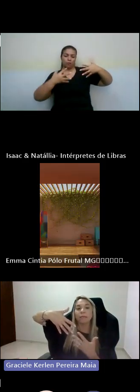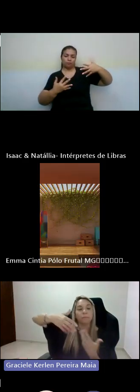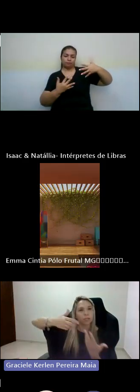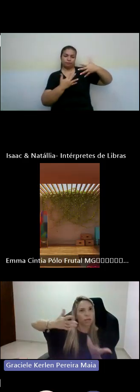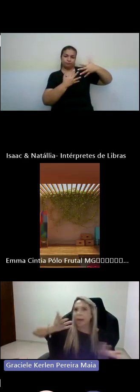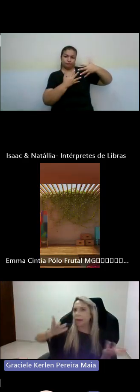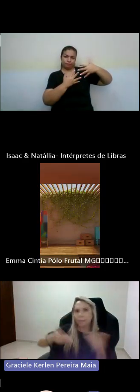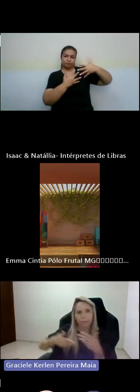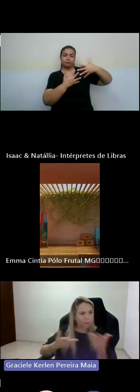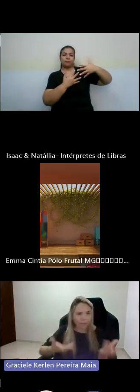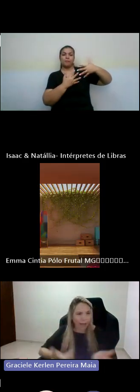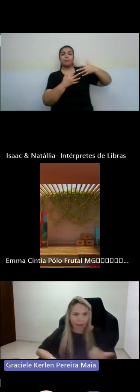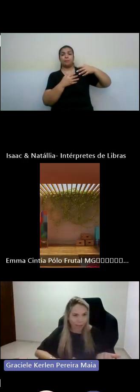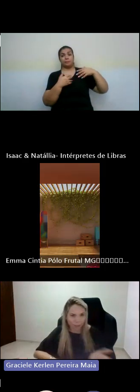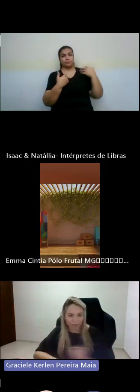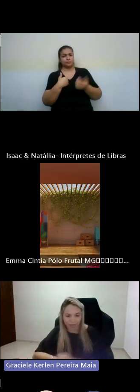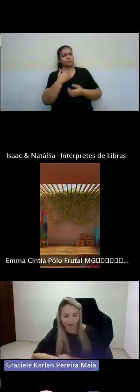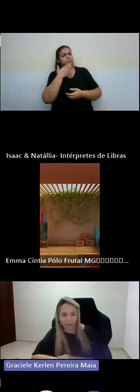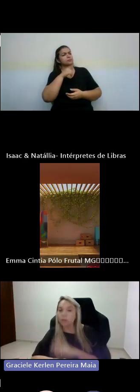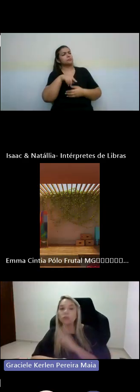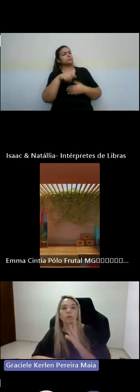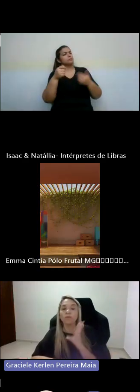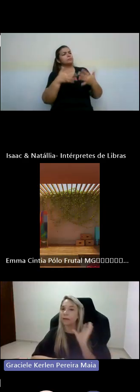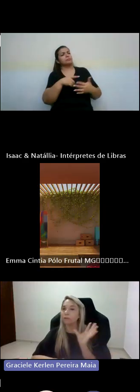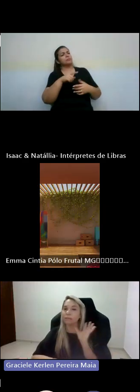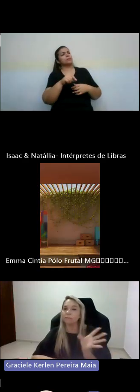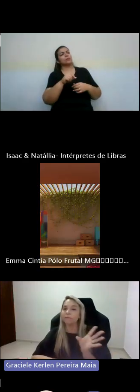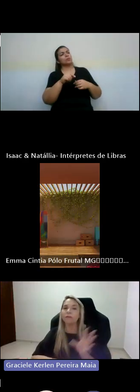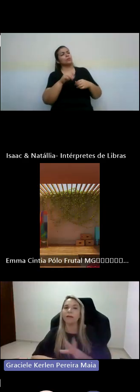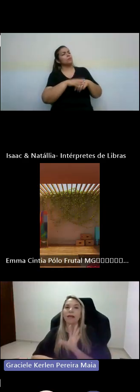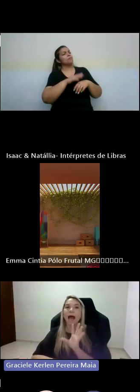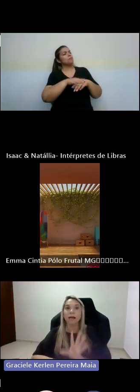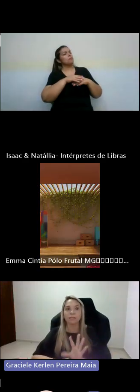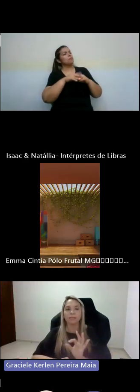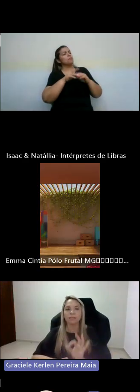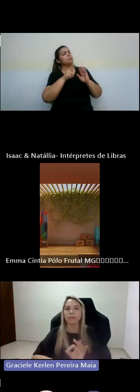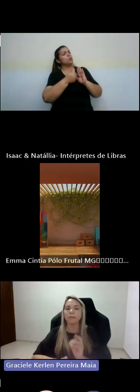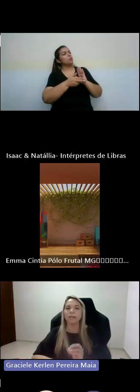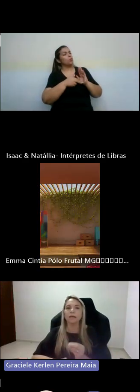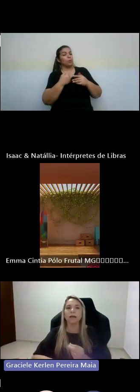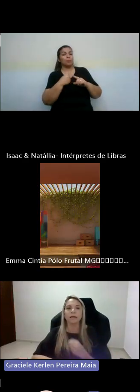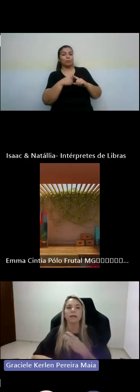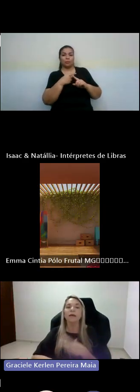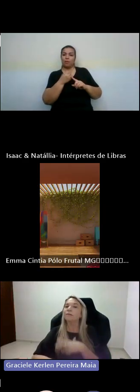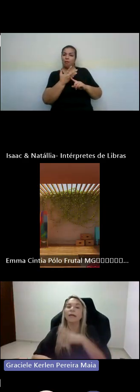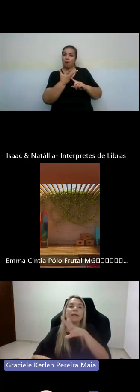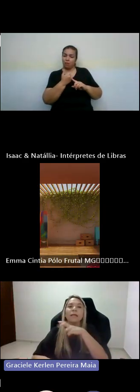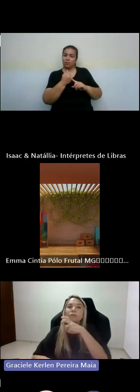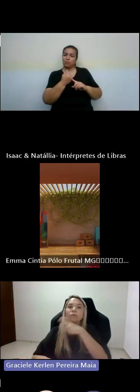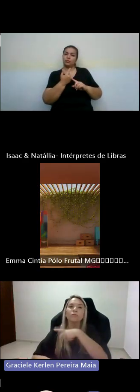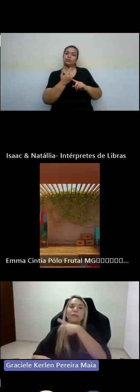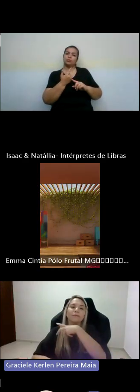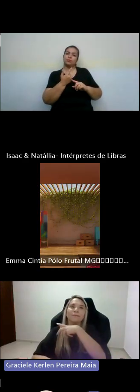eu pedi a ela para explicar a arte dela, né? Porque eu sempre falo com ele, arte sempre tem tudo,